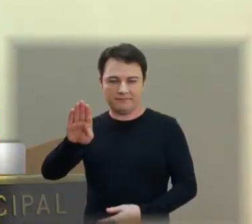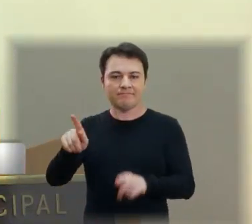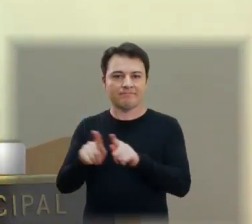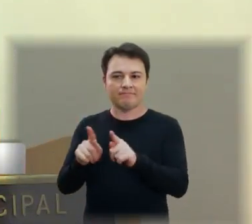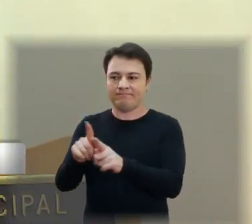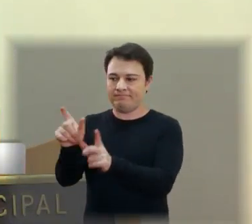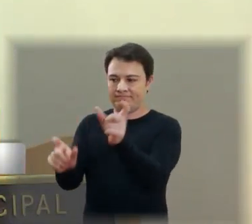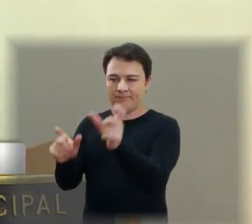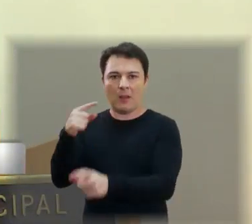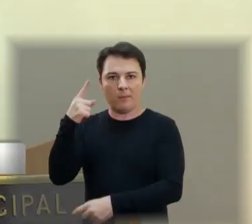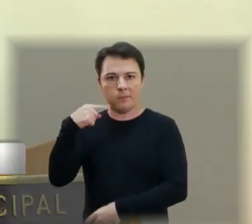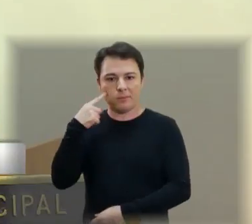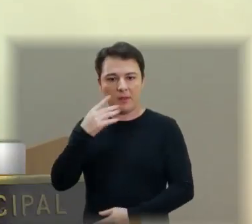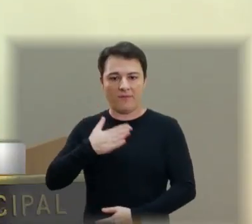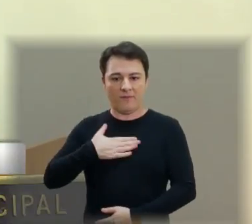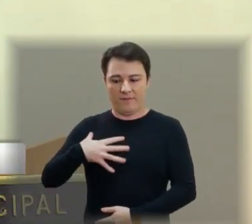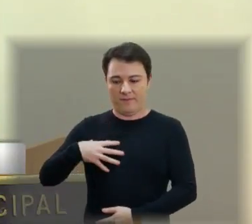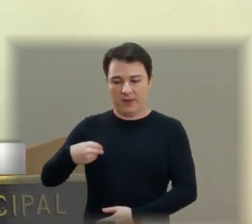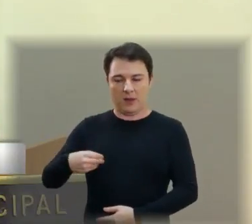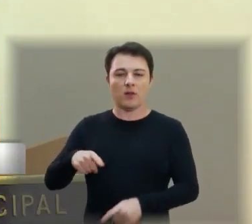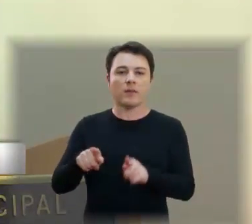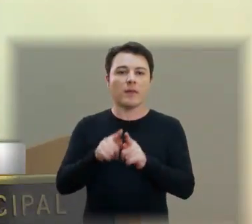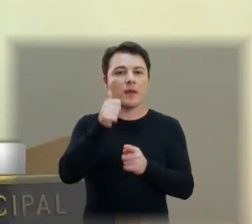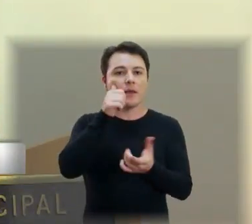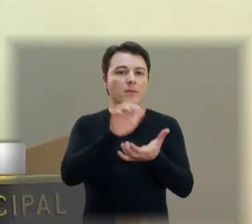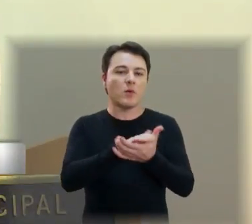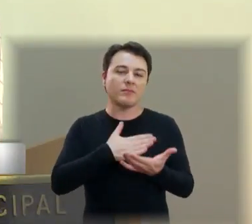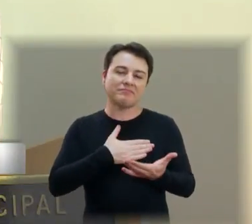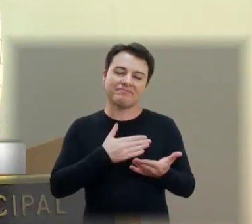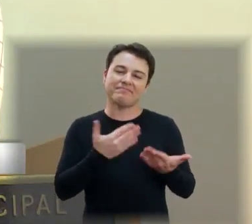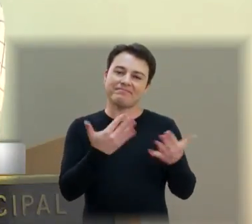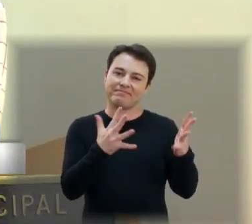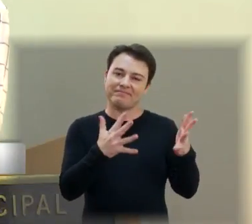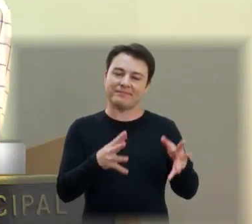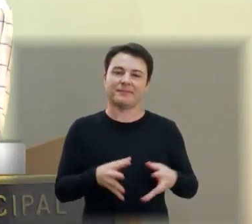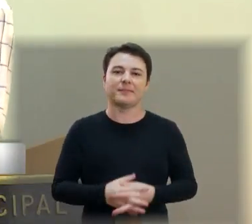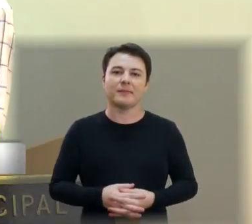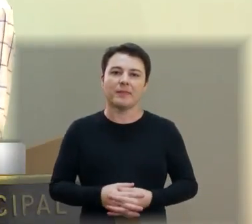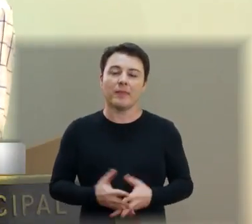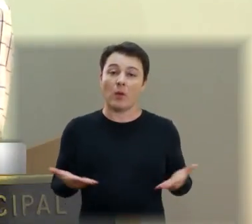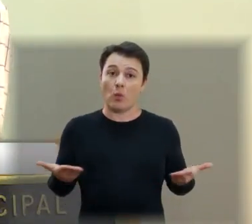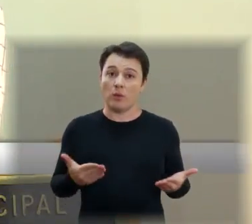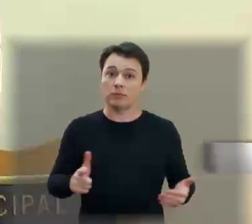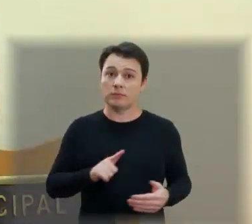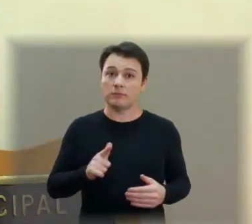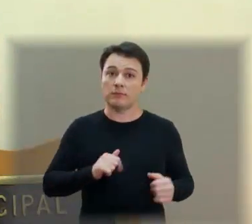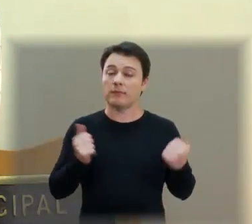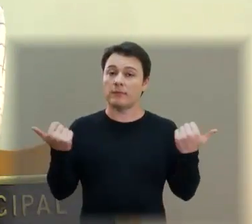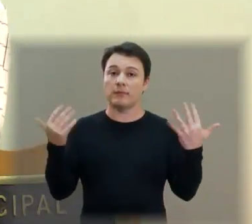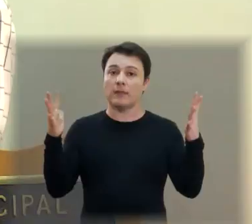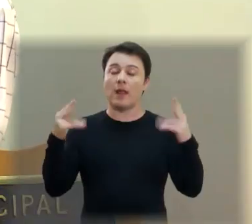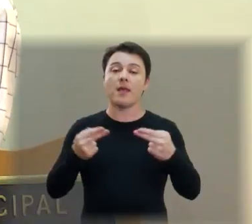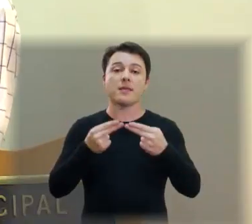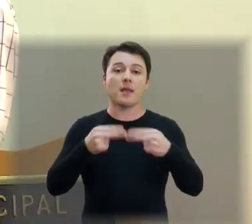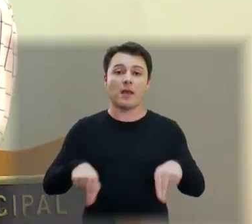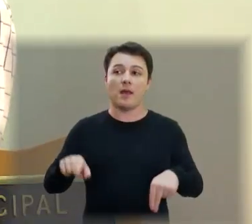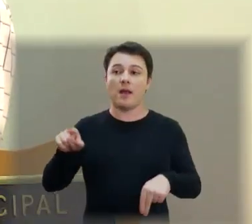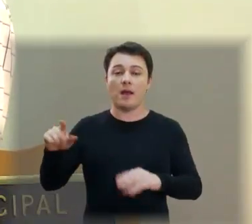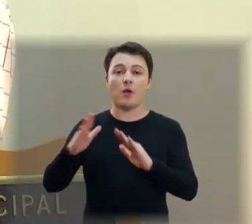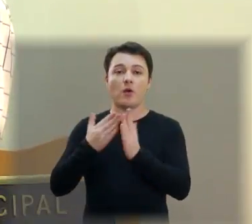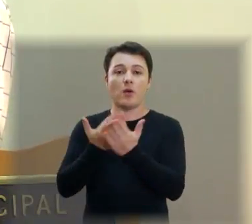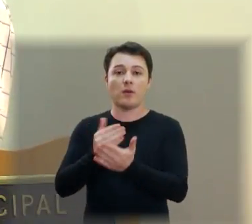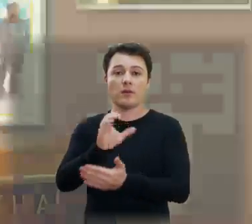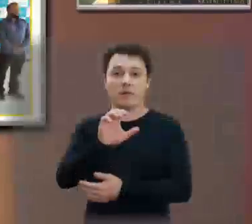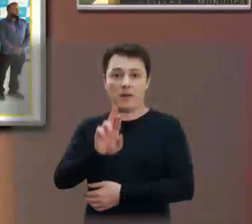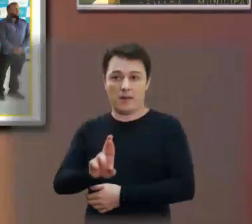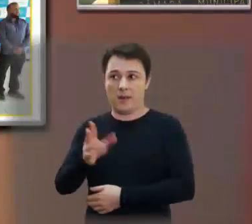advogados, em especial meu filho e minha esposa também. Hoje participamos lá da inauguração do Centro de